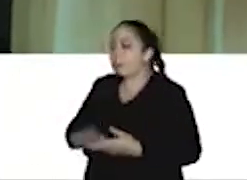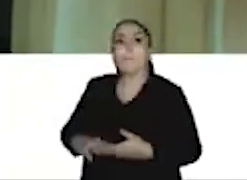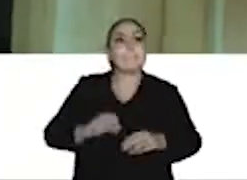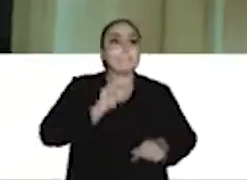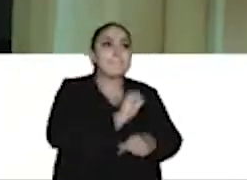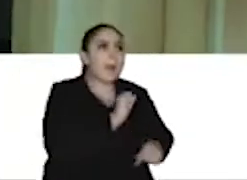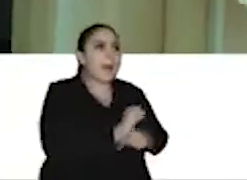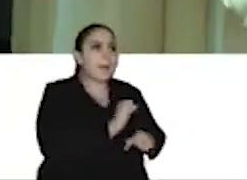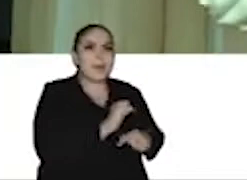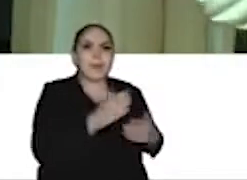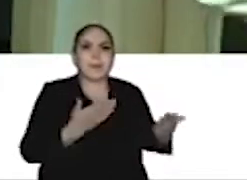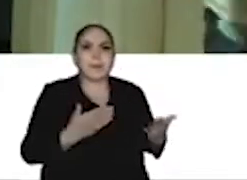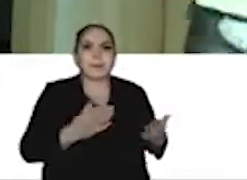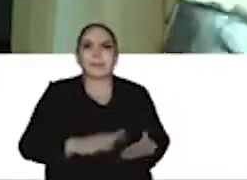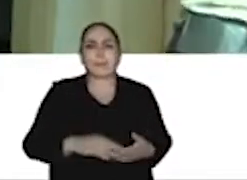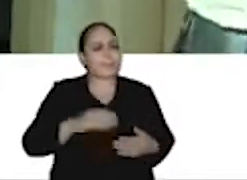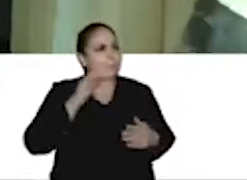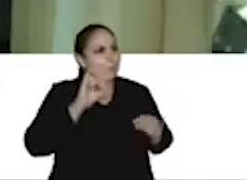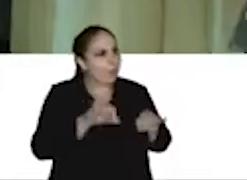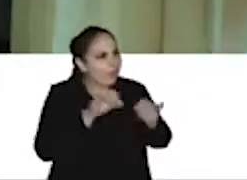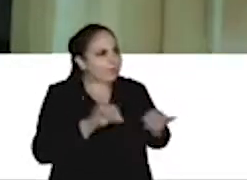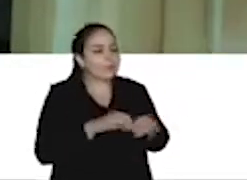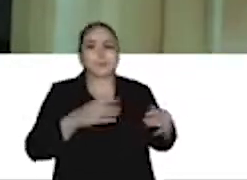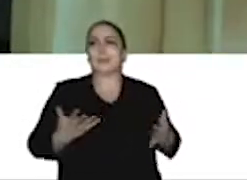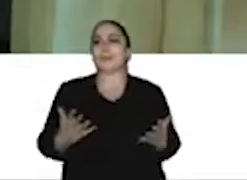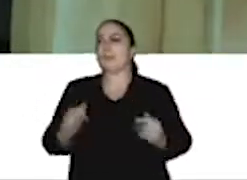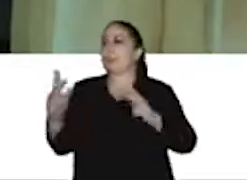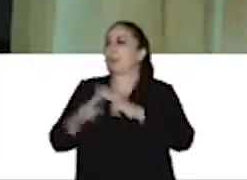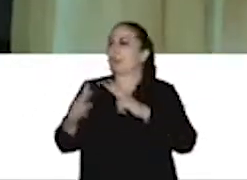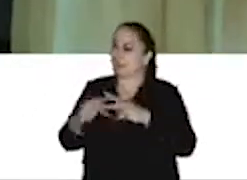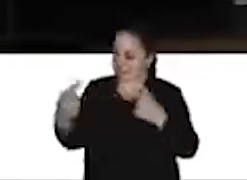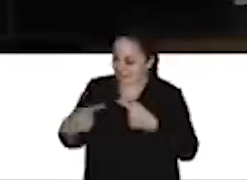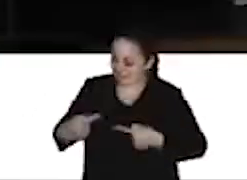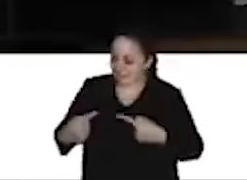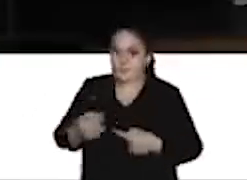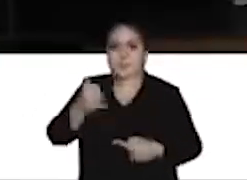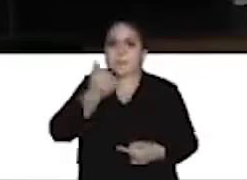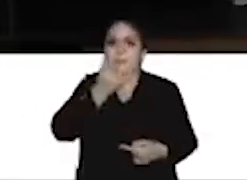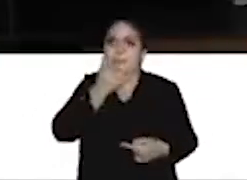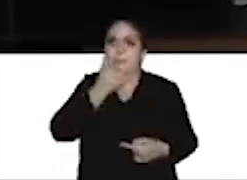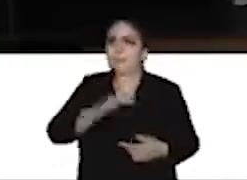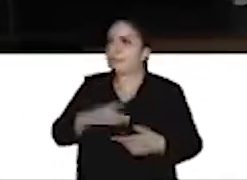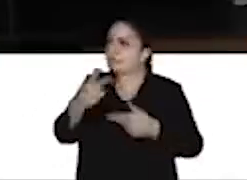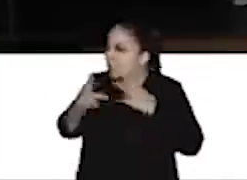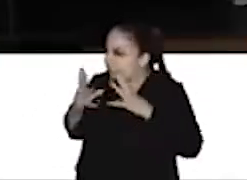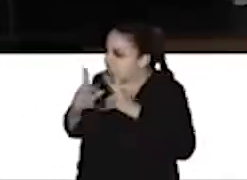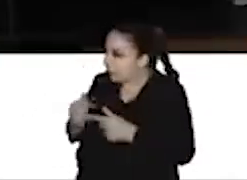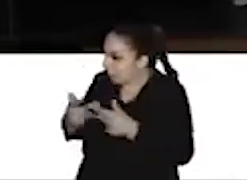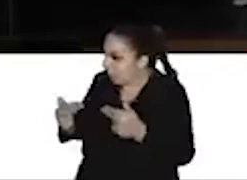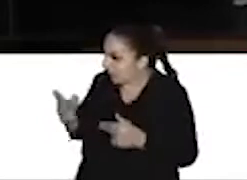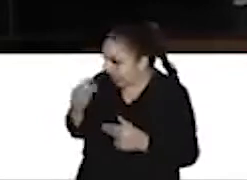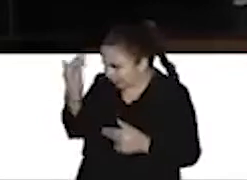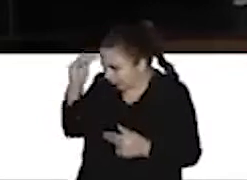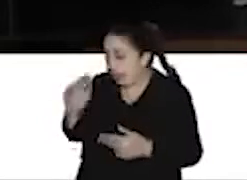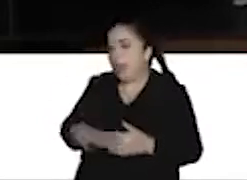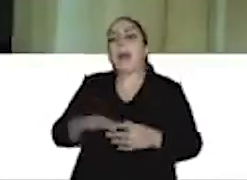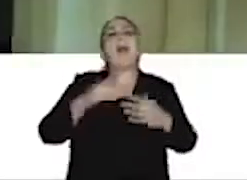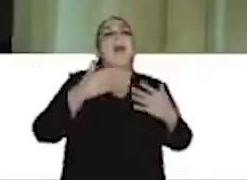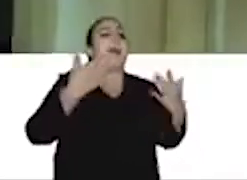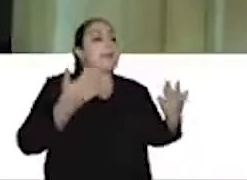burra. Para, sua burra. Sua besta. Sua besta. Não, besta, eu vou... Só um pouquinho, desculpa. Não é pra falar tudo essas coisas, entendeu? Tá.